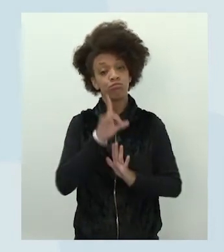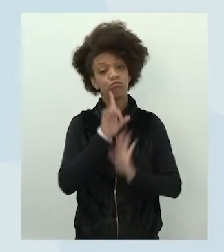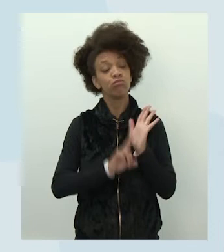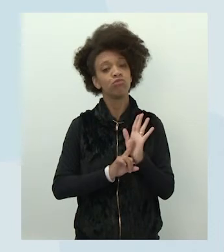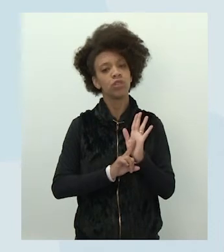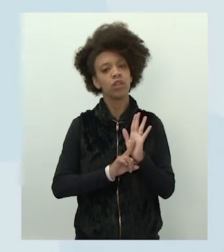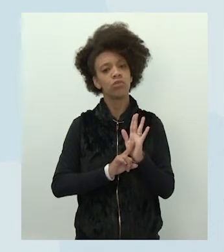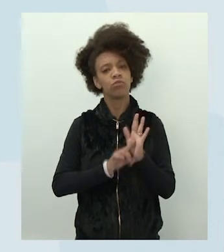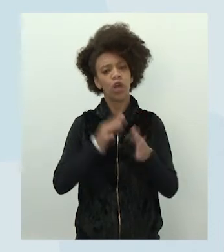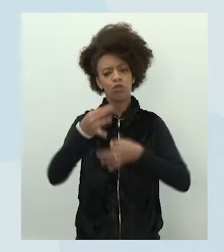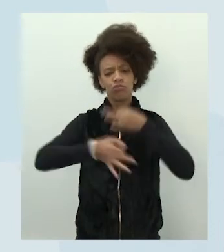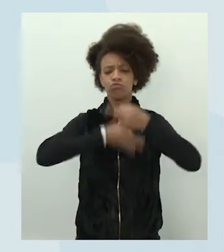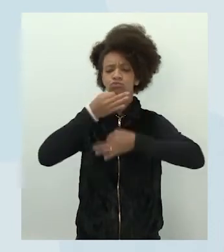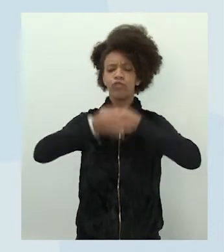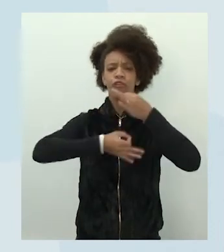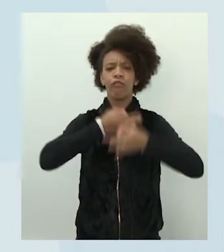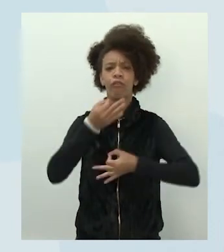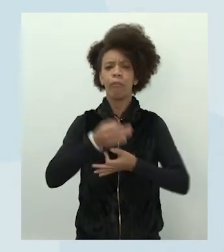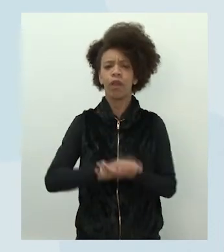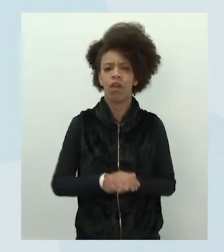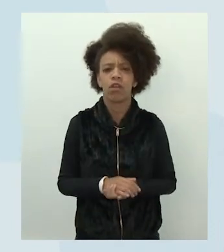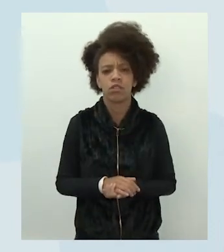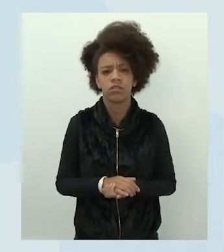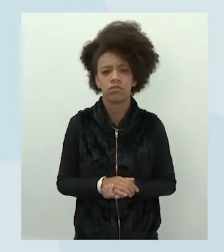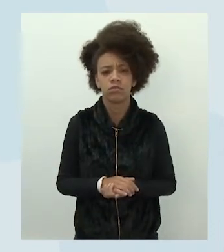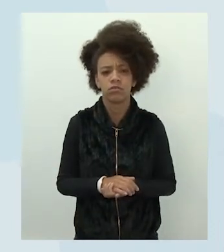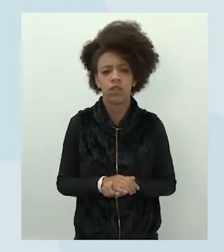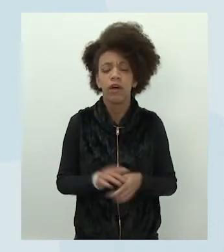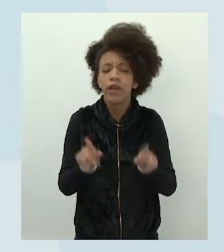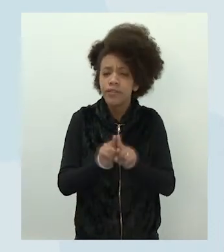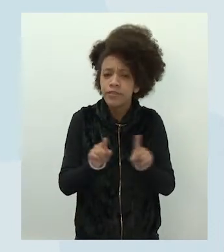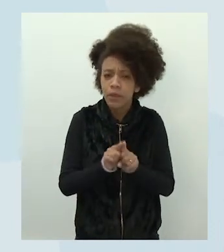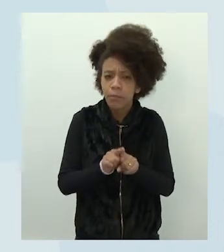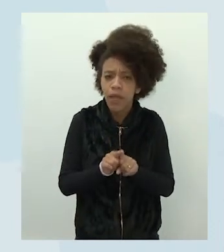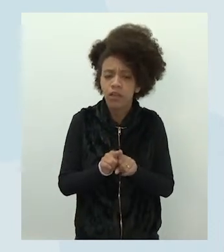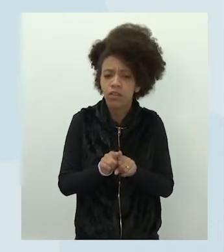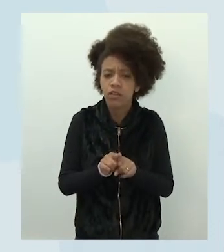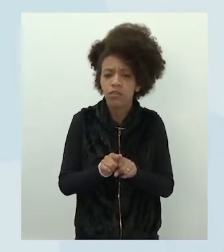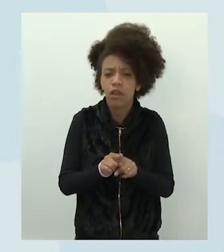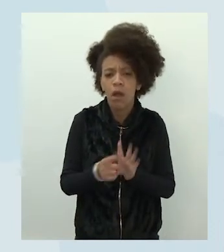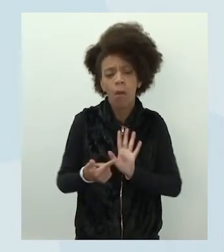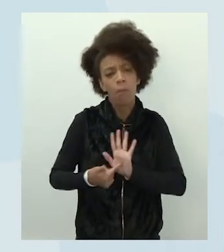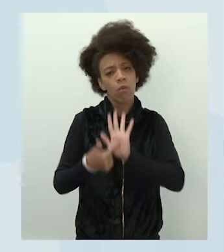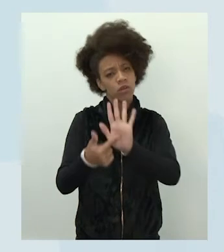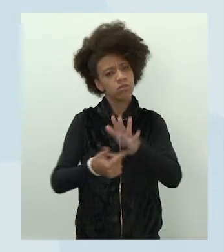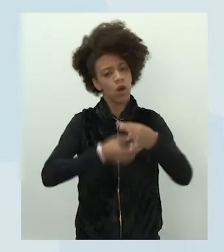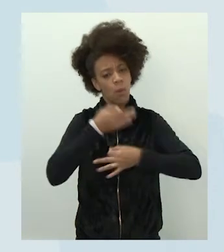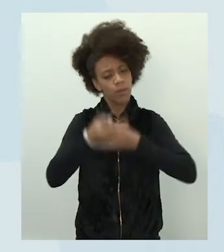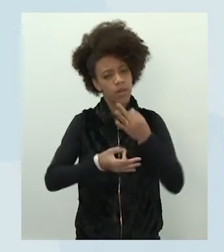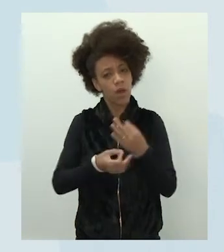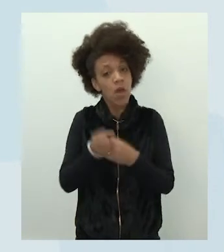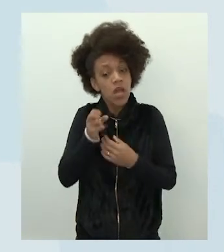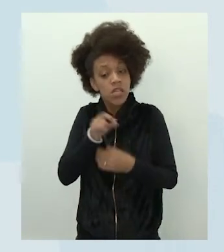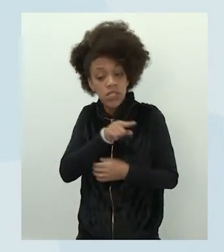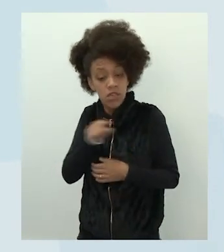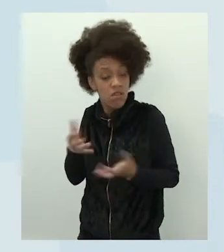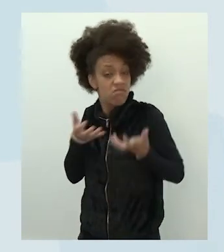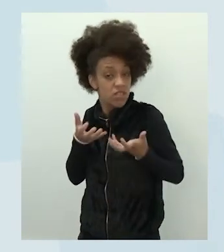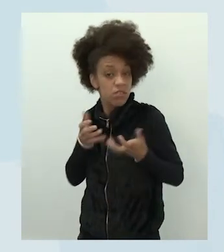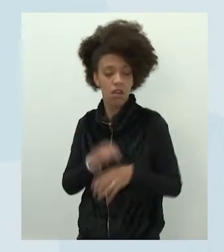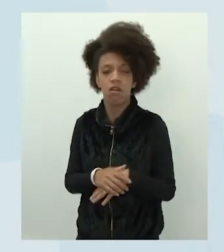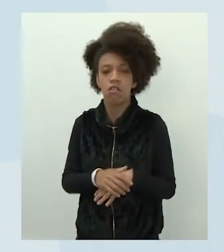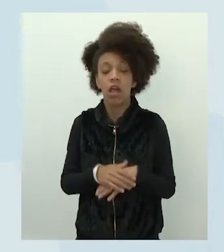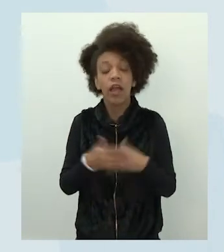ser ouvida. Eu tenho que dar a minha opinião se quiser. E